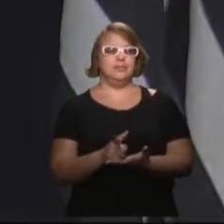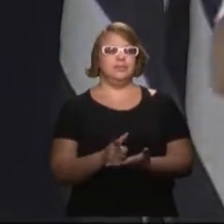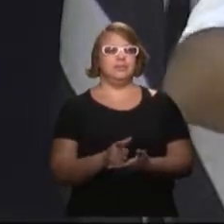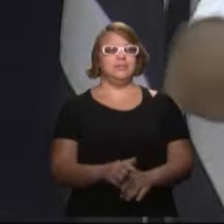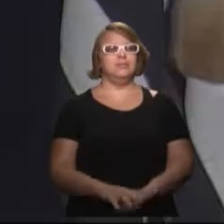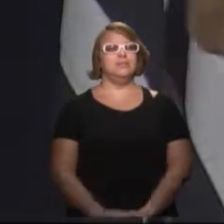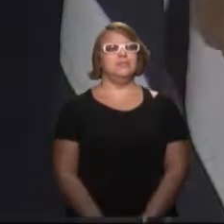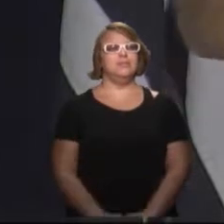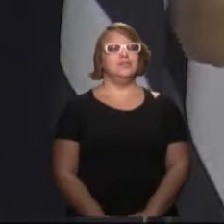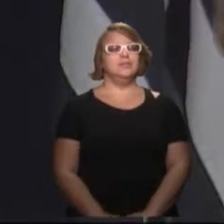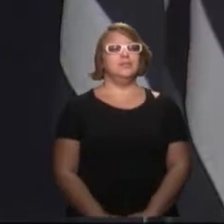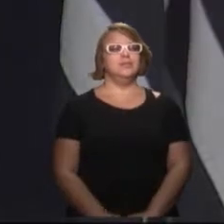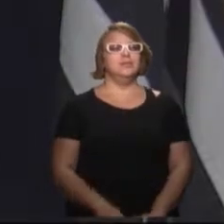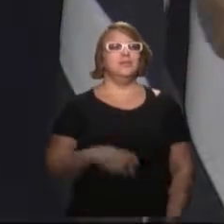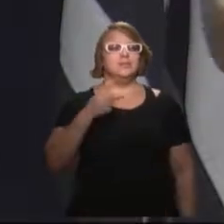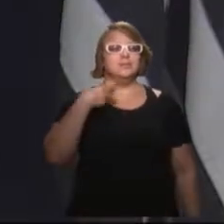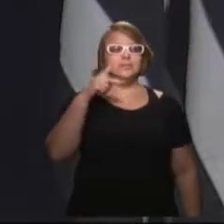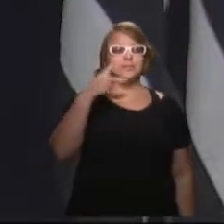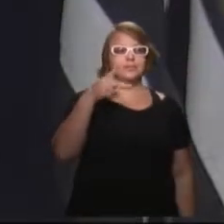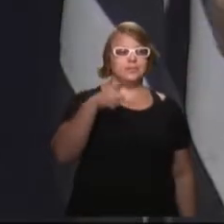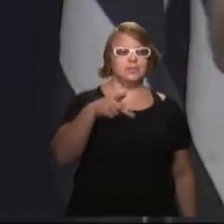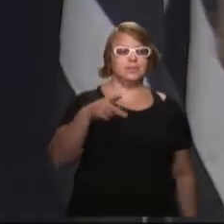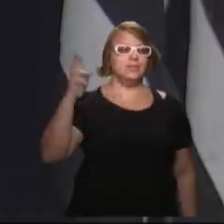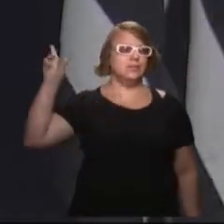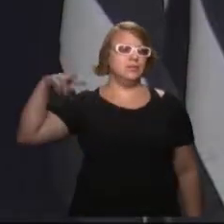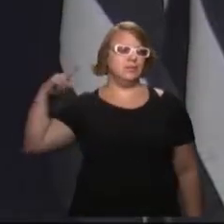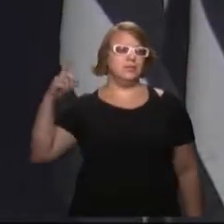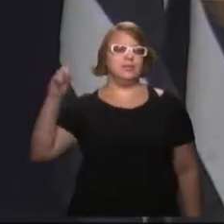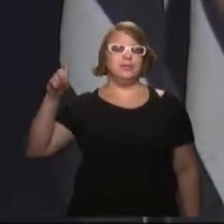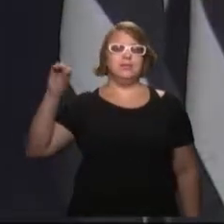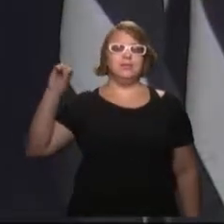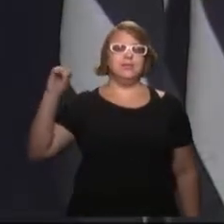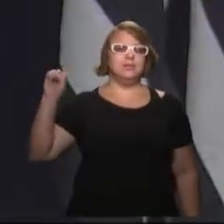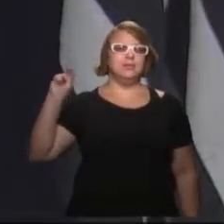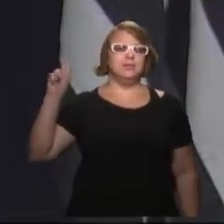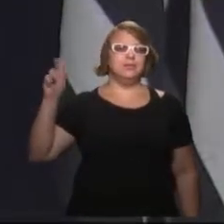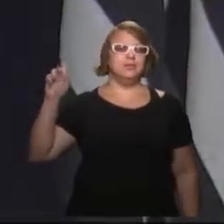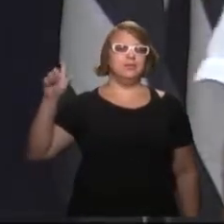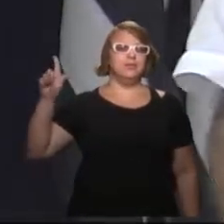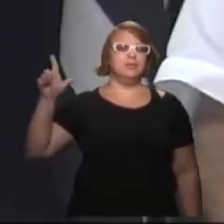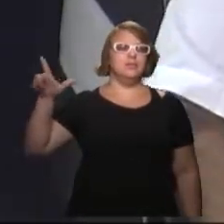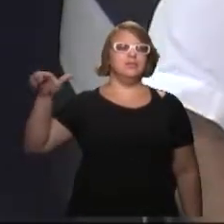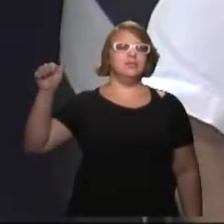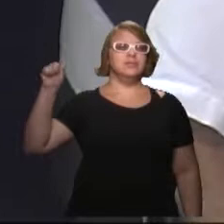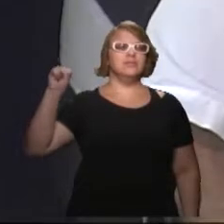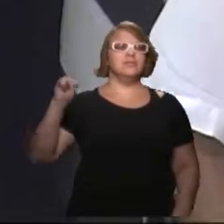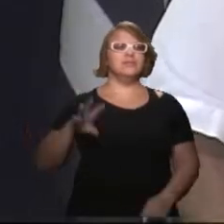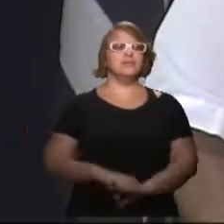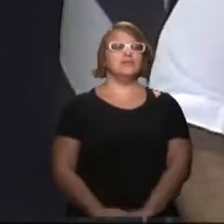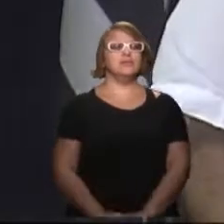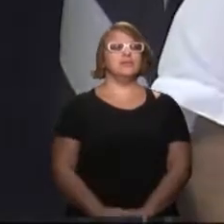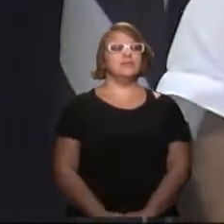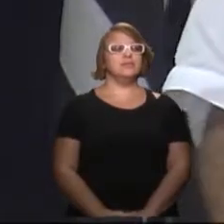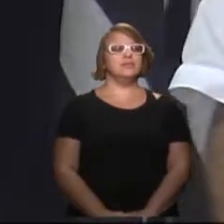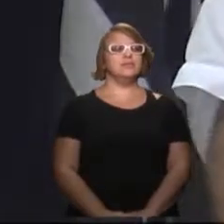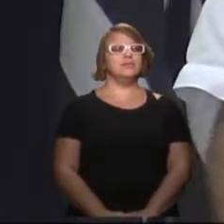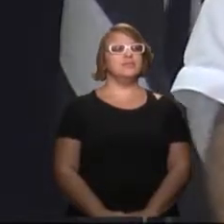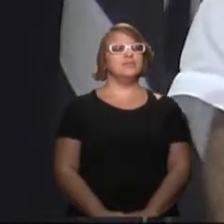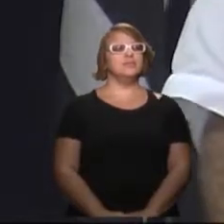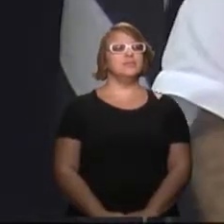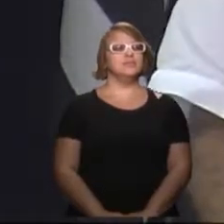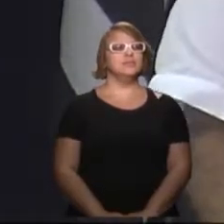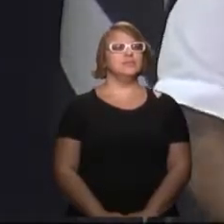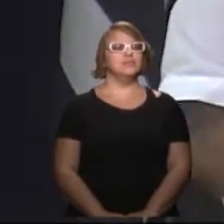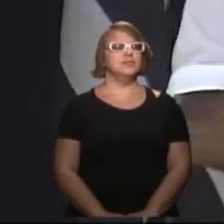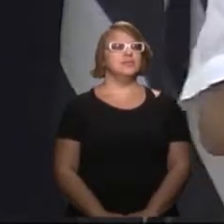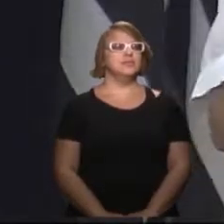falando com ele ali informalmente, no primeiro mandato, nós tínhamos uma discussão nesse sentido, apresentamos um projeto de lei nesse sentido, e na época, como já tinha projeto de lei